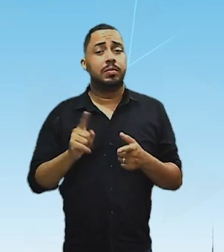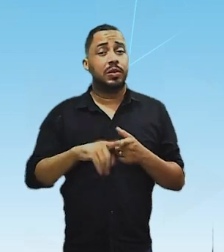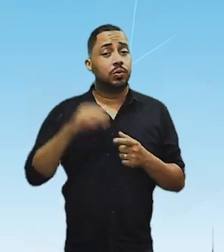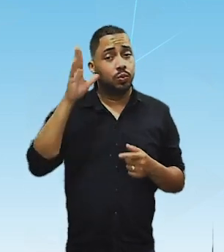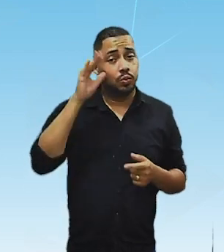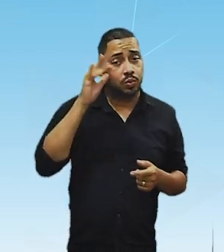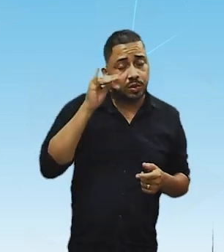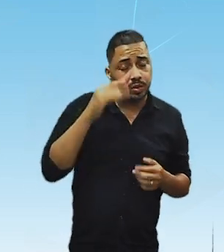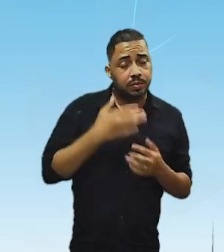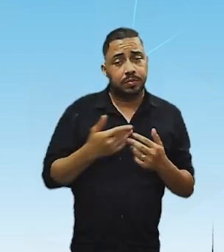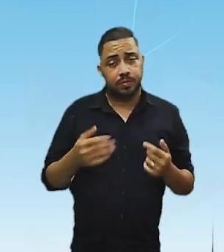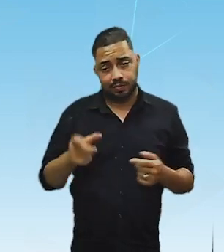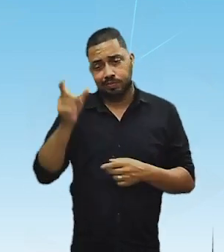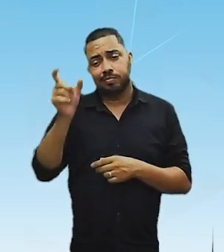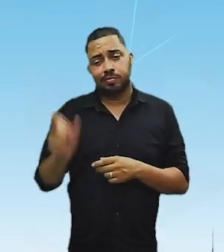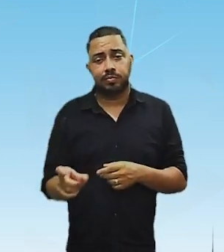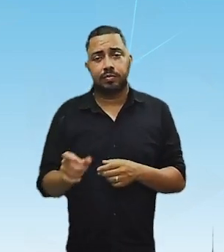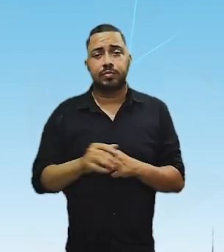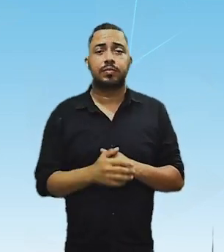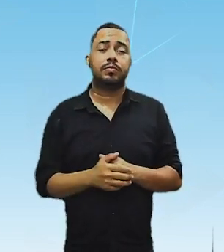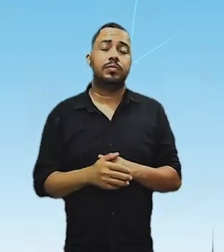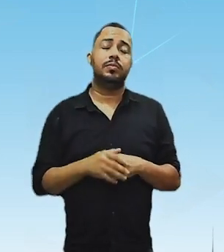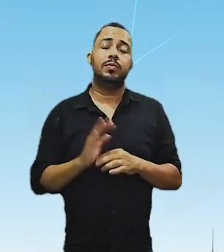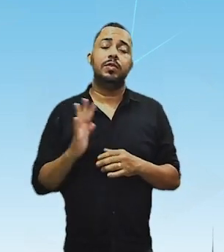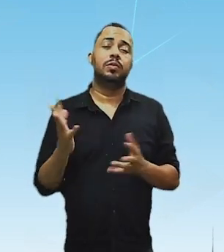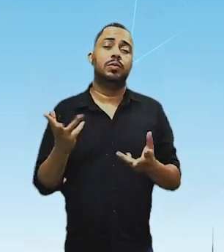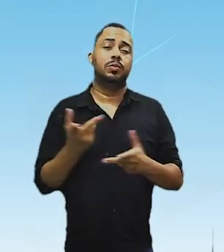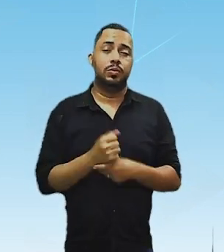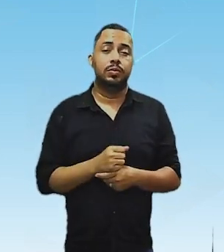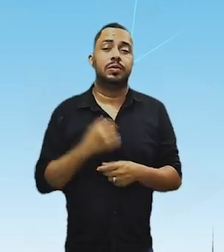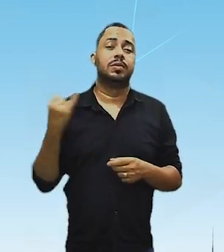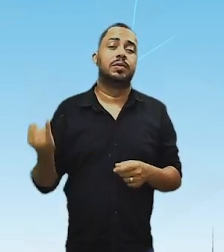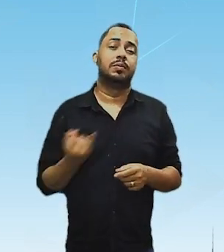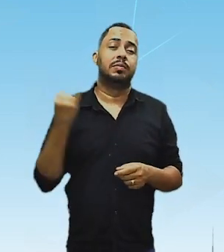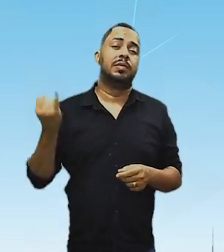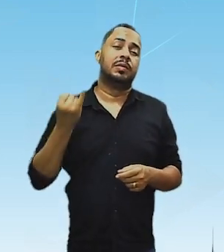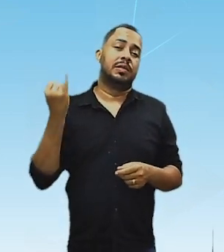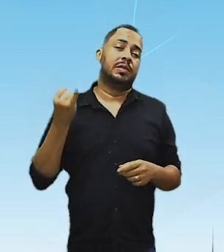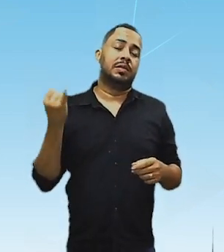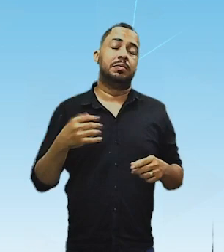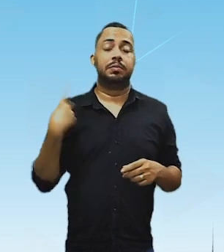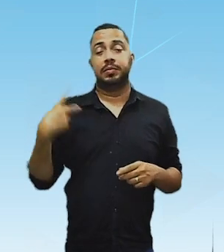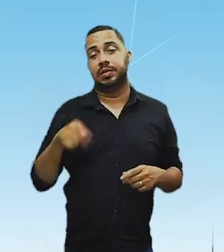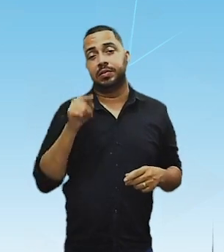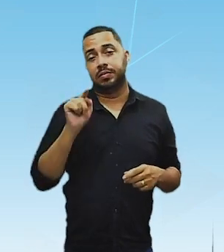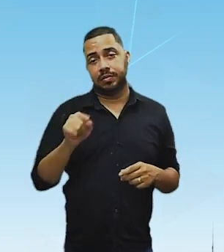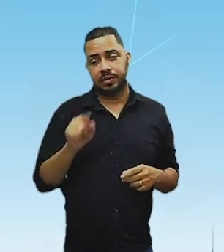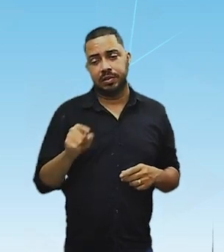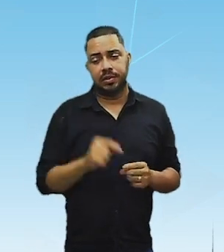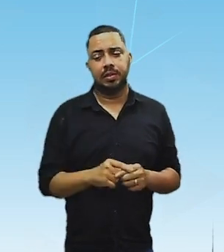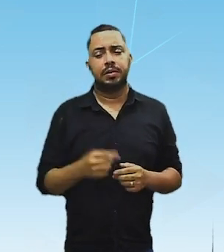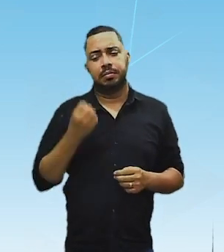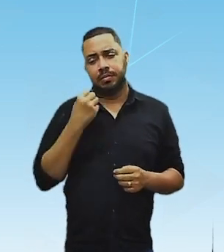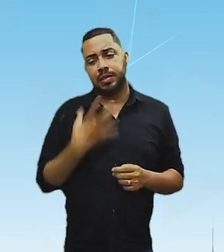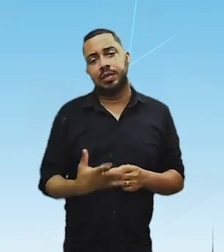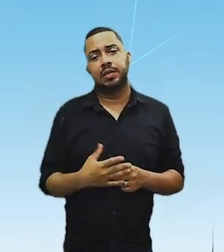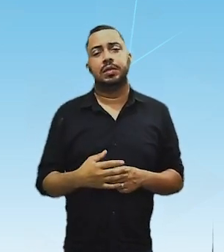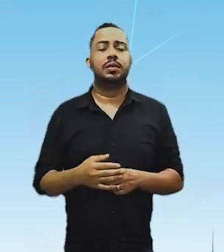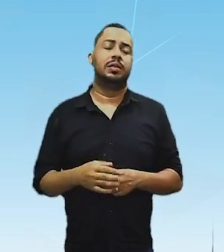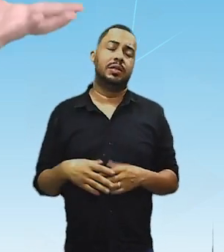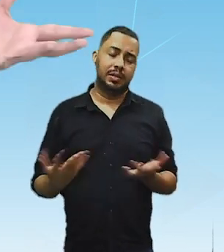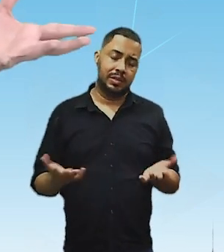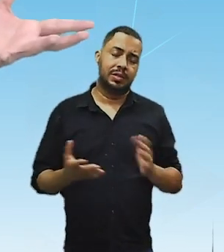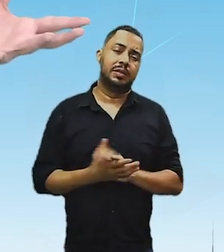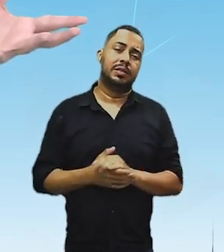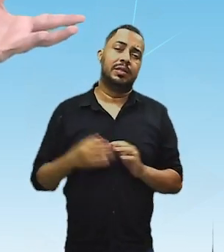aquele determinado assunto. Tudo isso é importante para que você se saia bem. E justamente